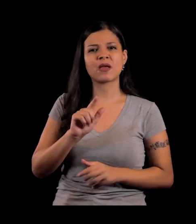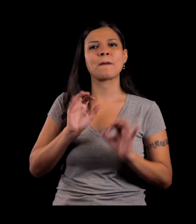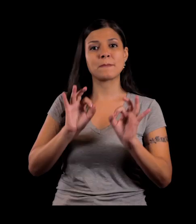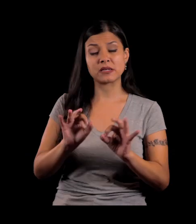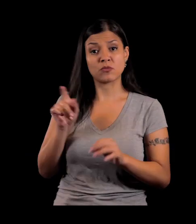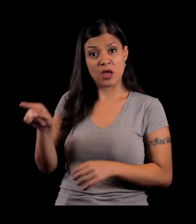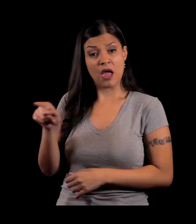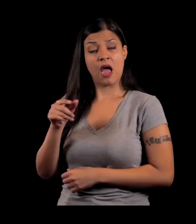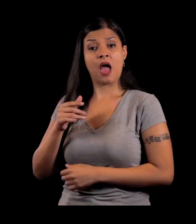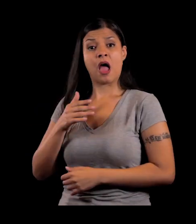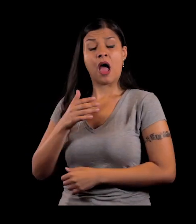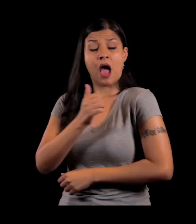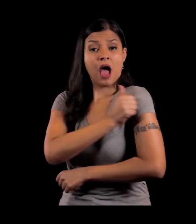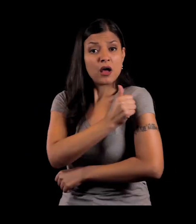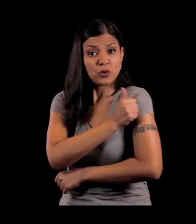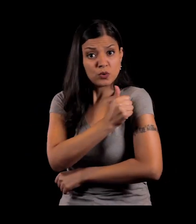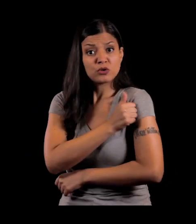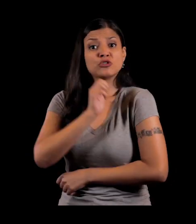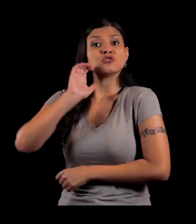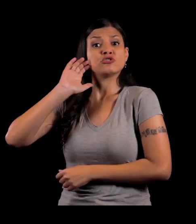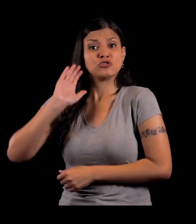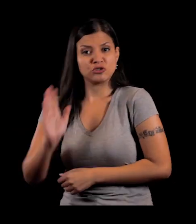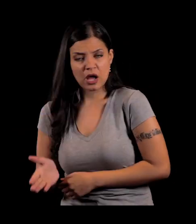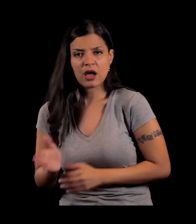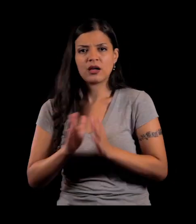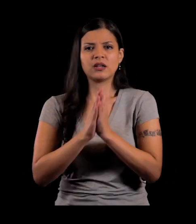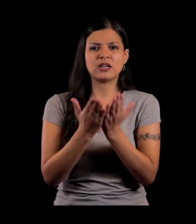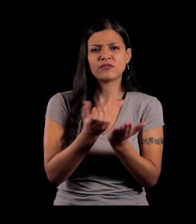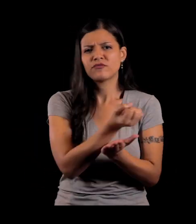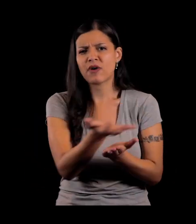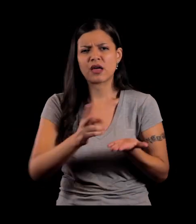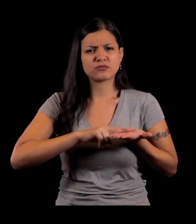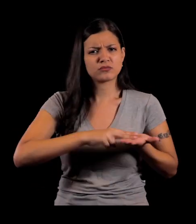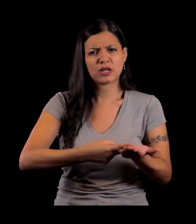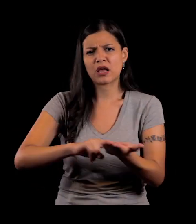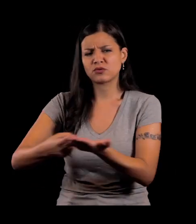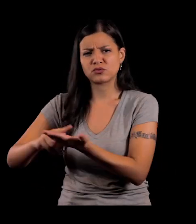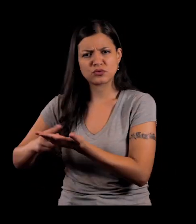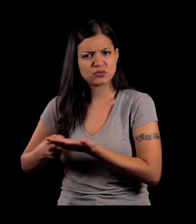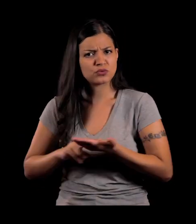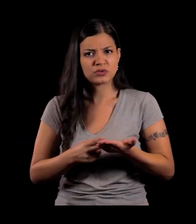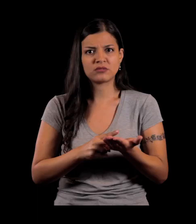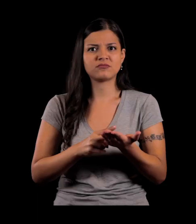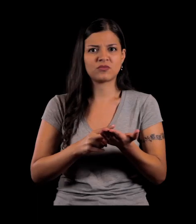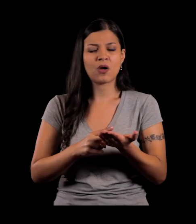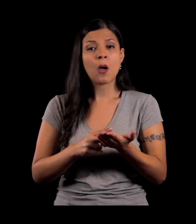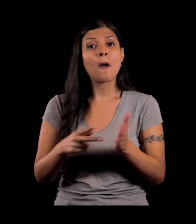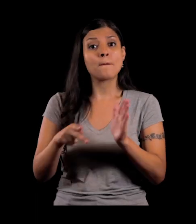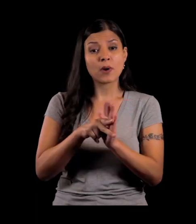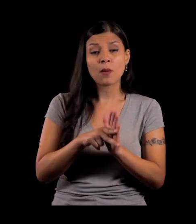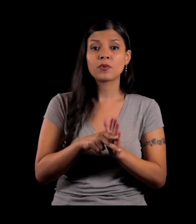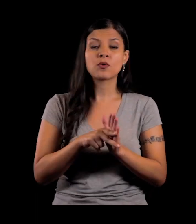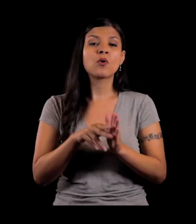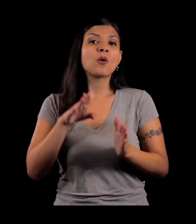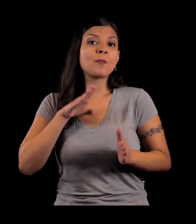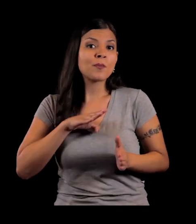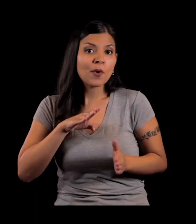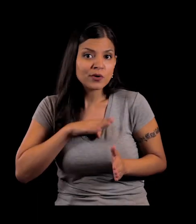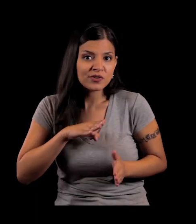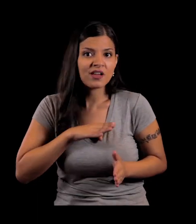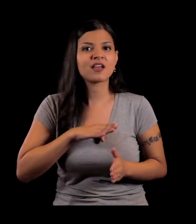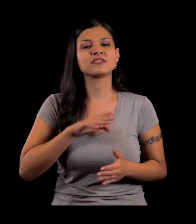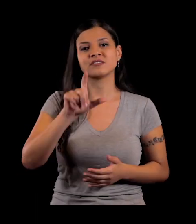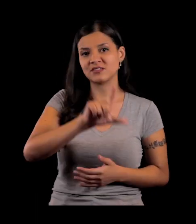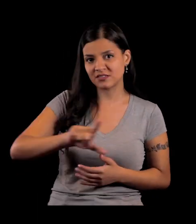meus alunos já traduziram vários livros, muitos livros da literatura portuguesa, e continuo a fazê-lo,